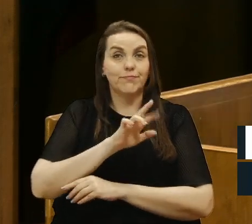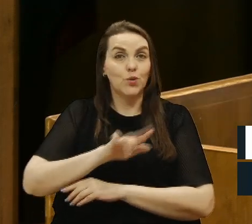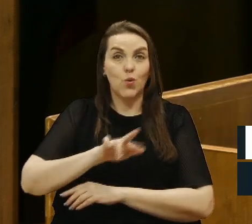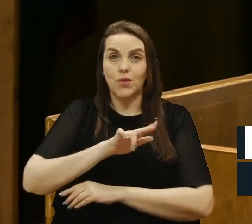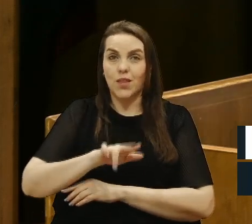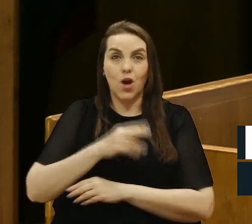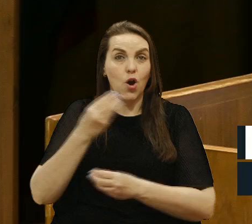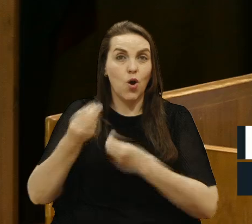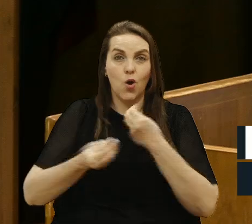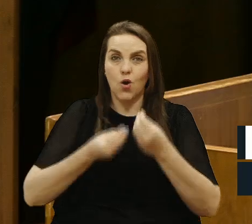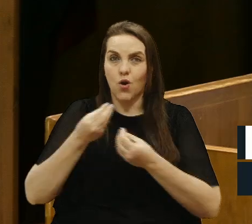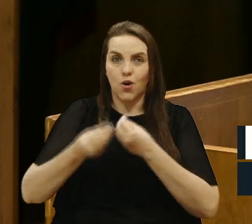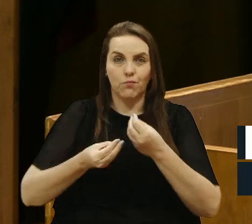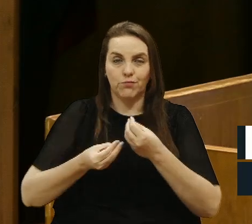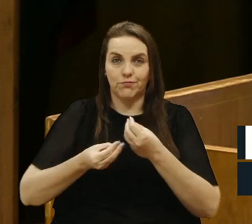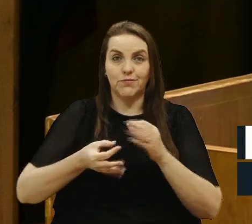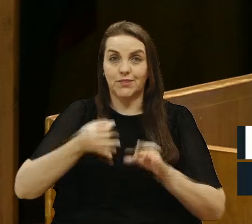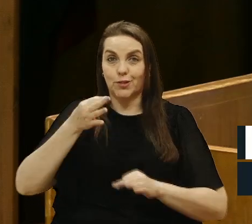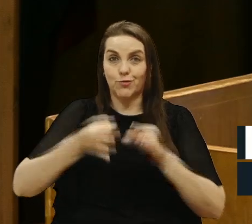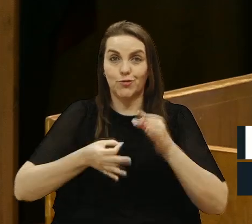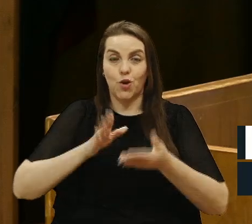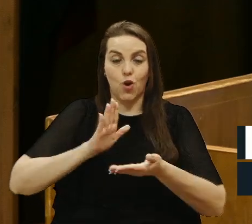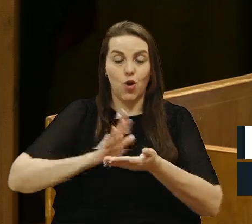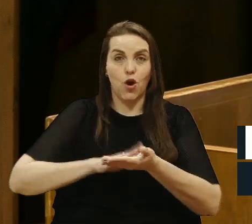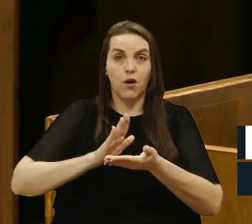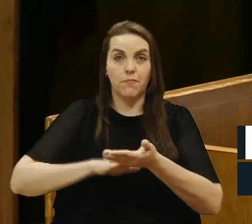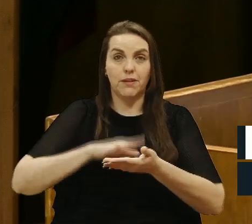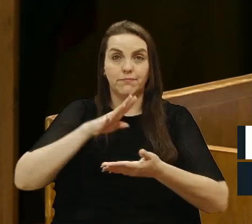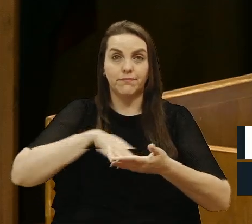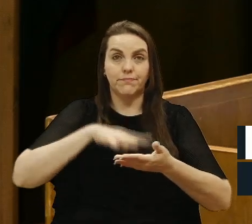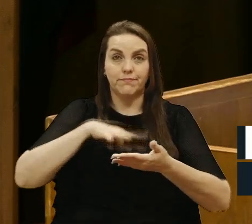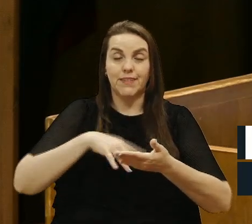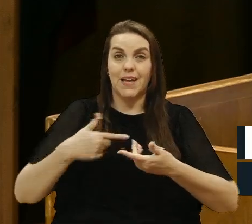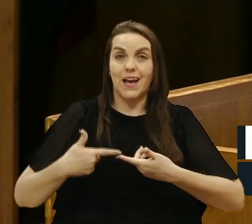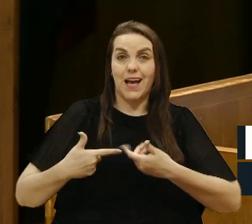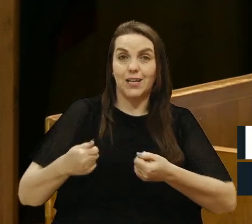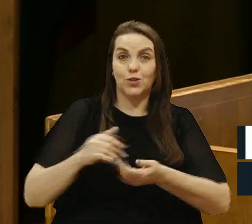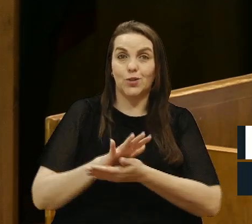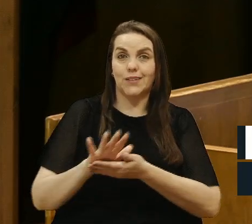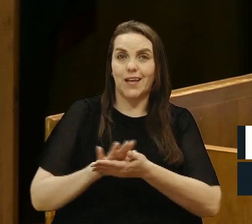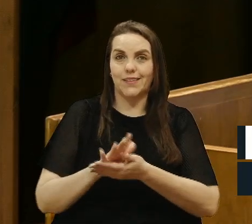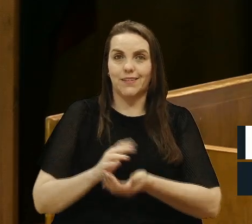como juridicamente cobrar uma conta que não foi gasta.